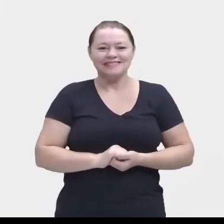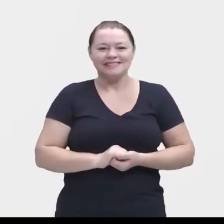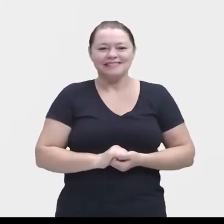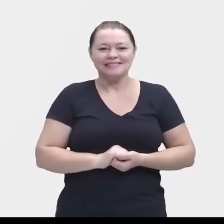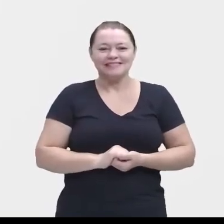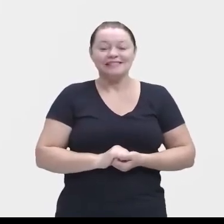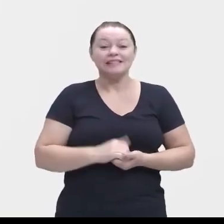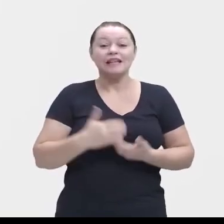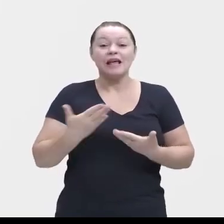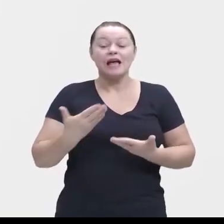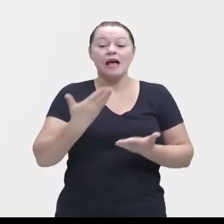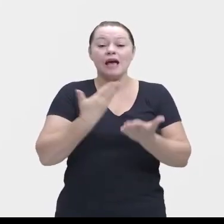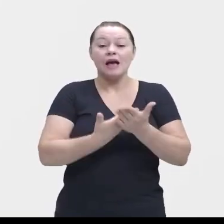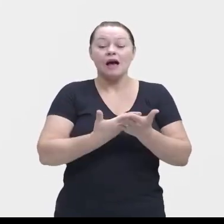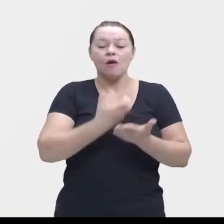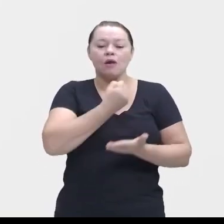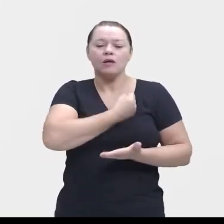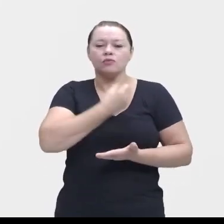Aula